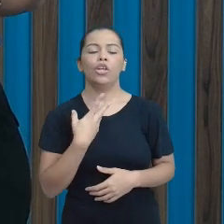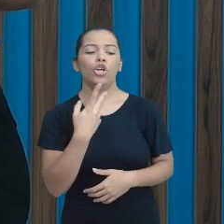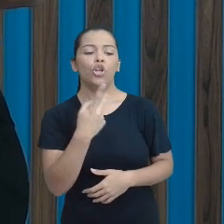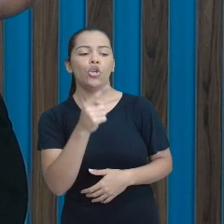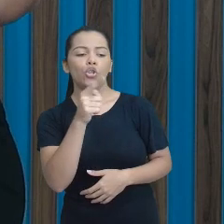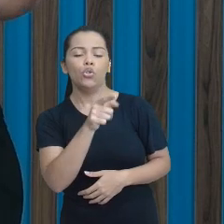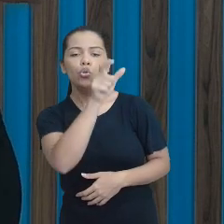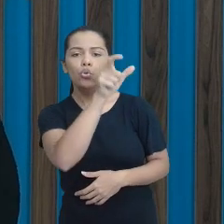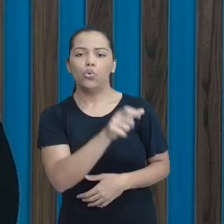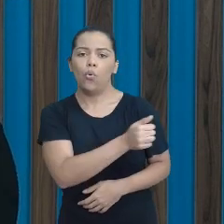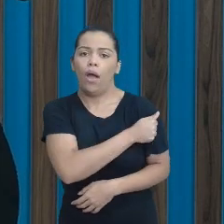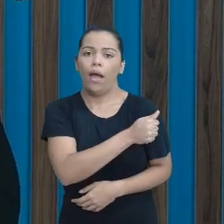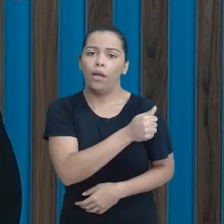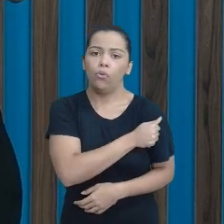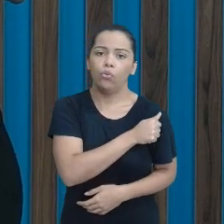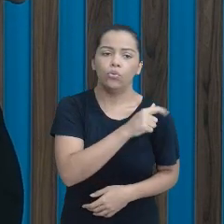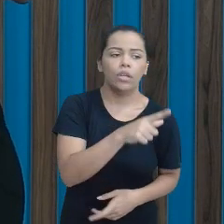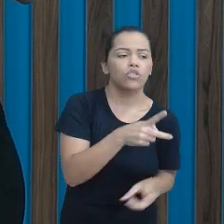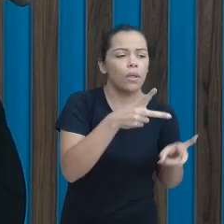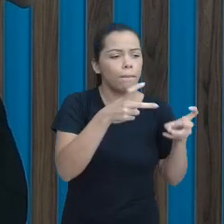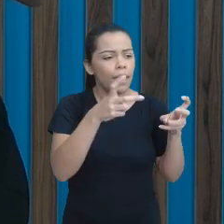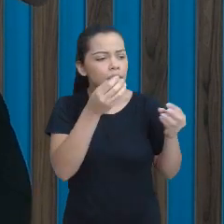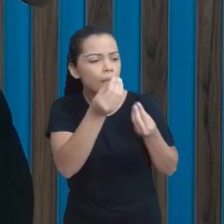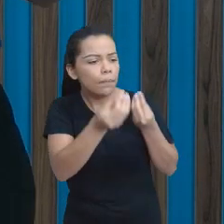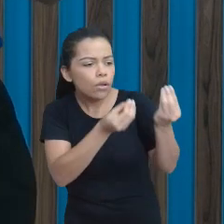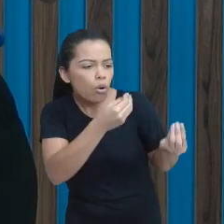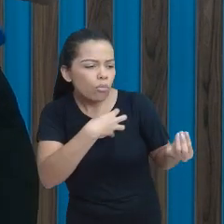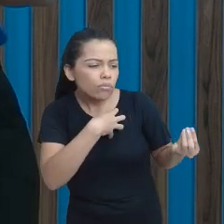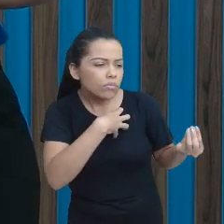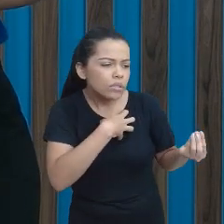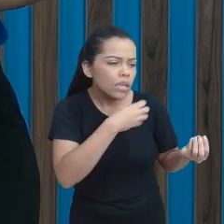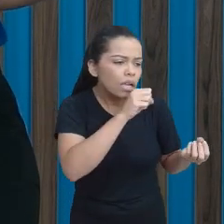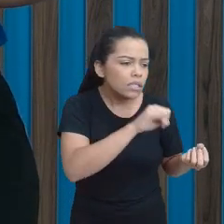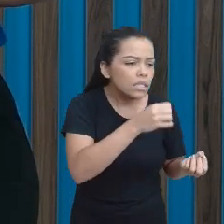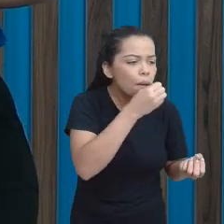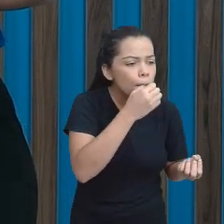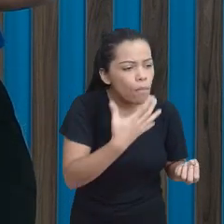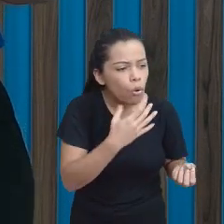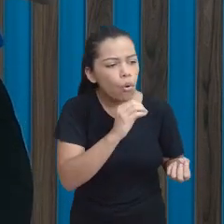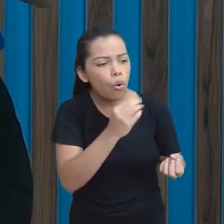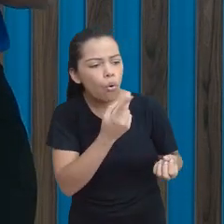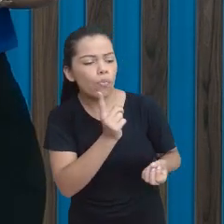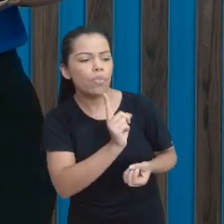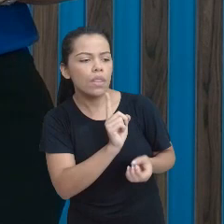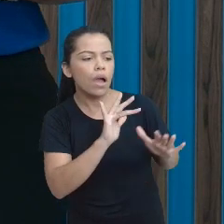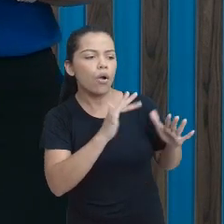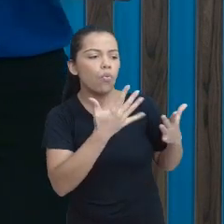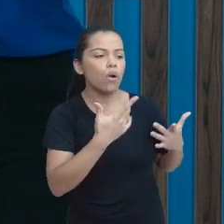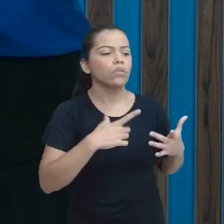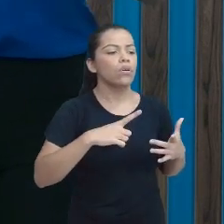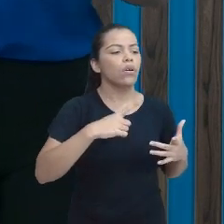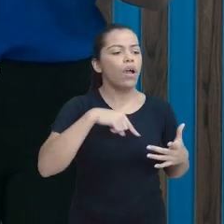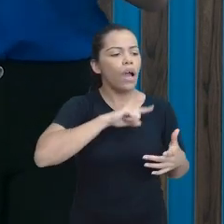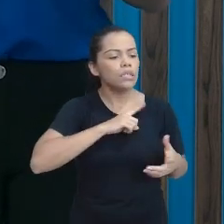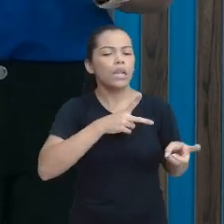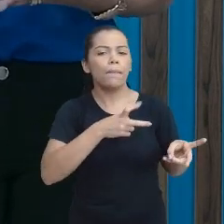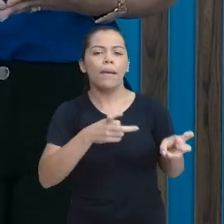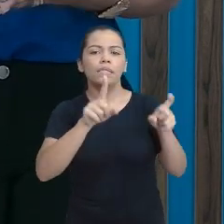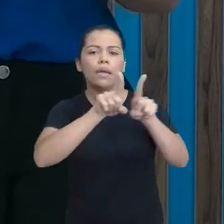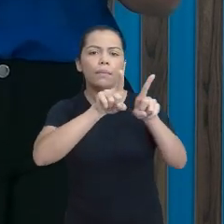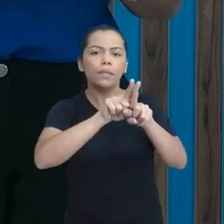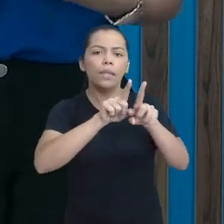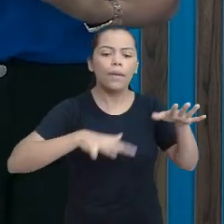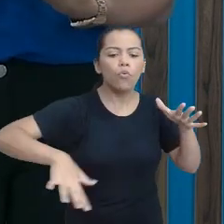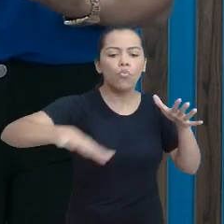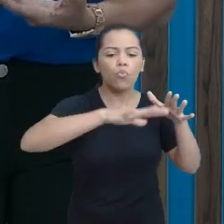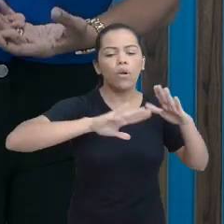estudante se sente e quando a gente percebe como o ambiente escolar, como o ambiente de aprendizagem todo se organiza